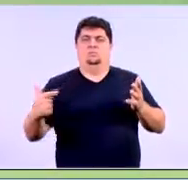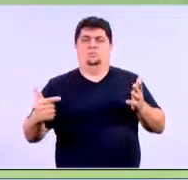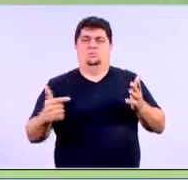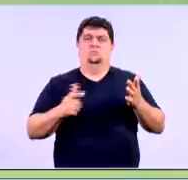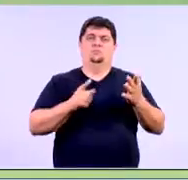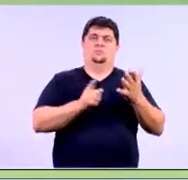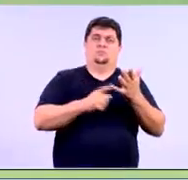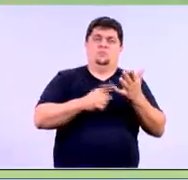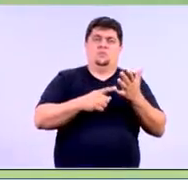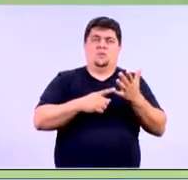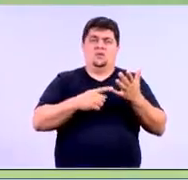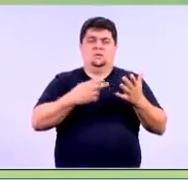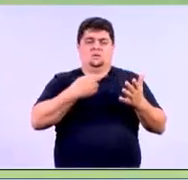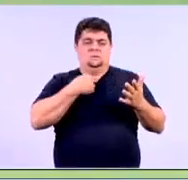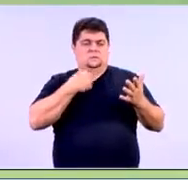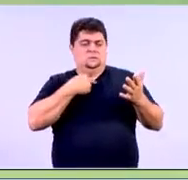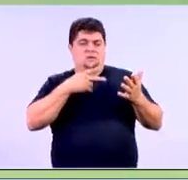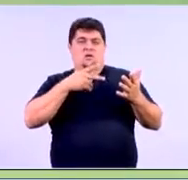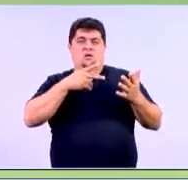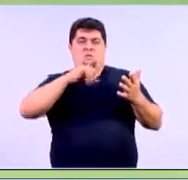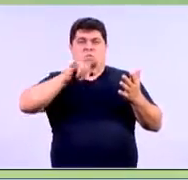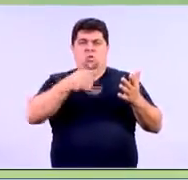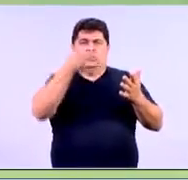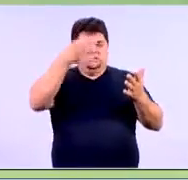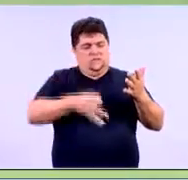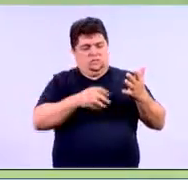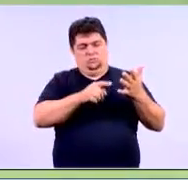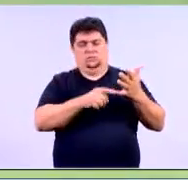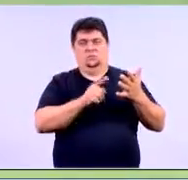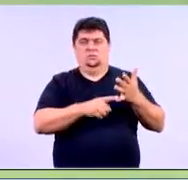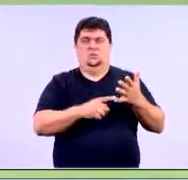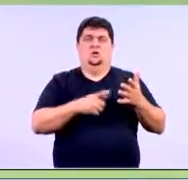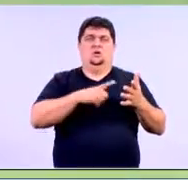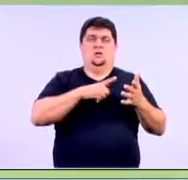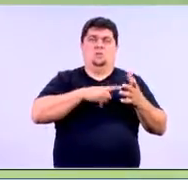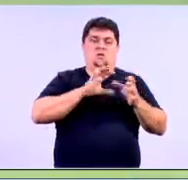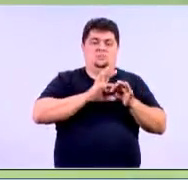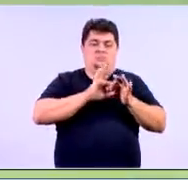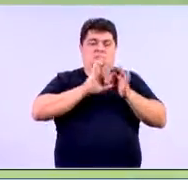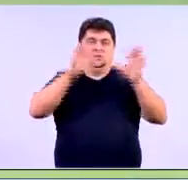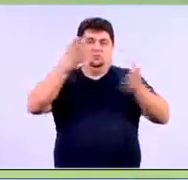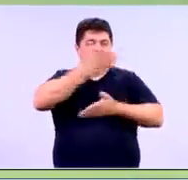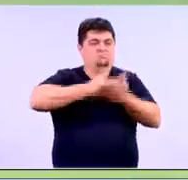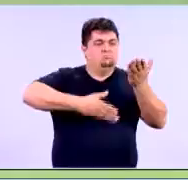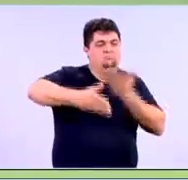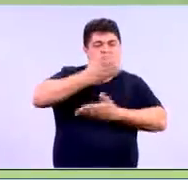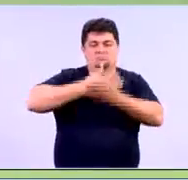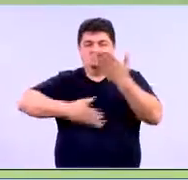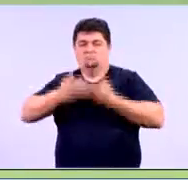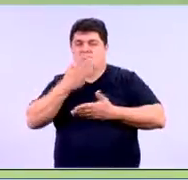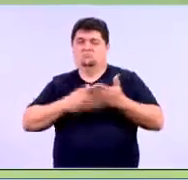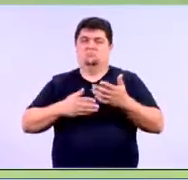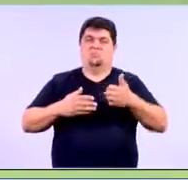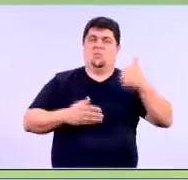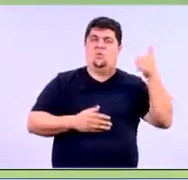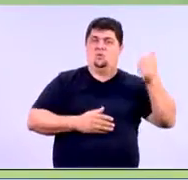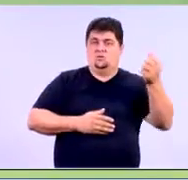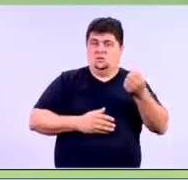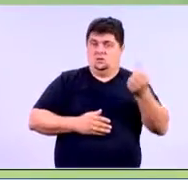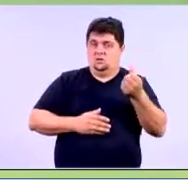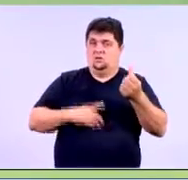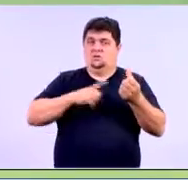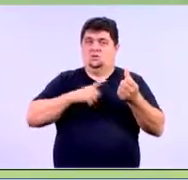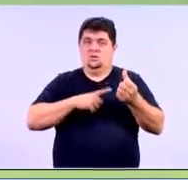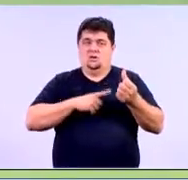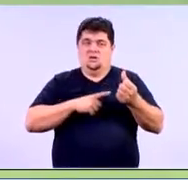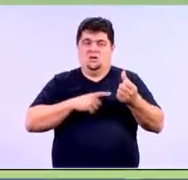da vedação ao confisco, o princípio de liberdade de tráfego, o princípio da capacidade